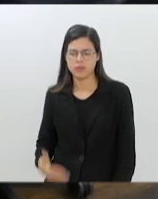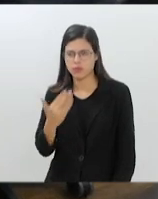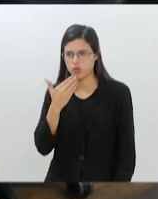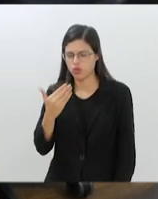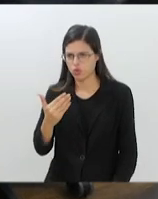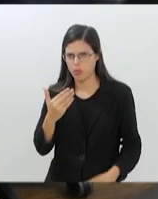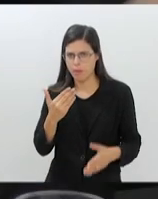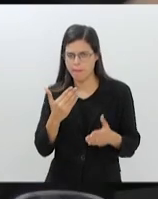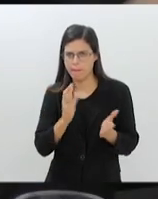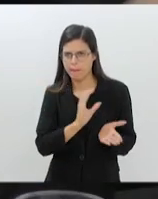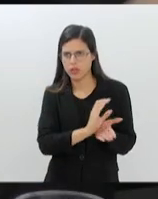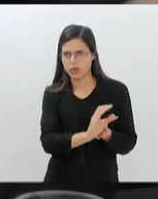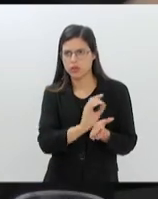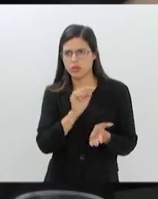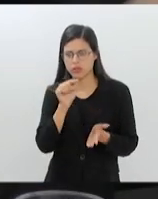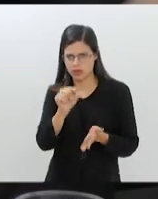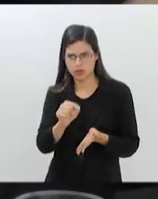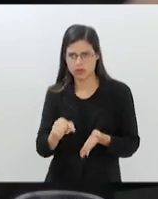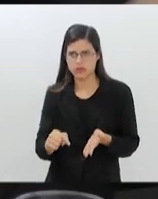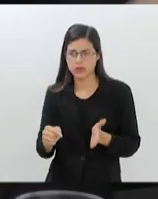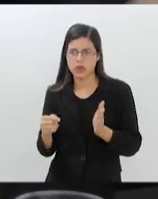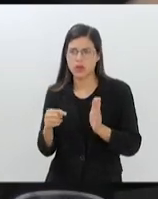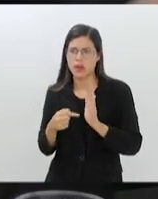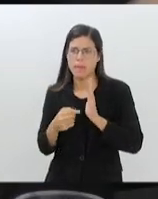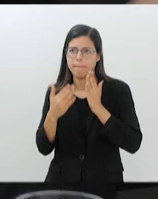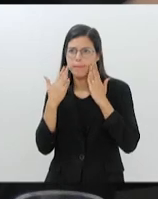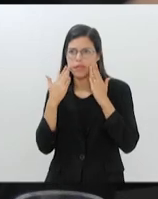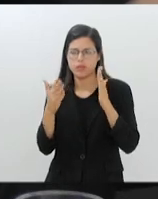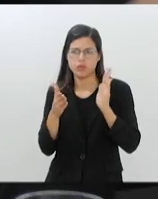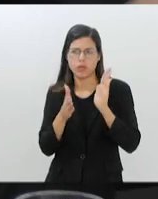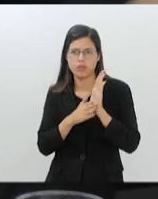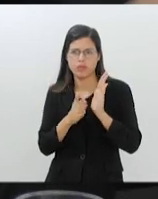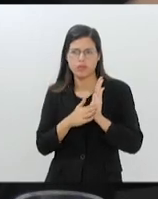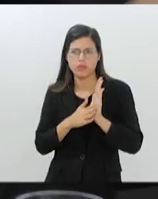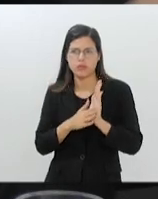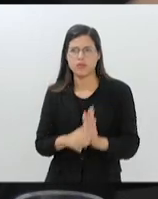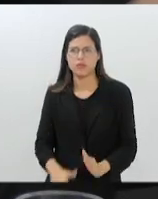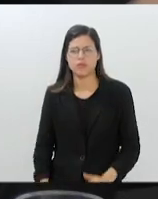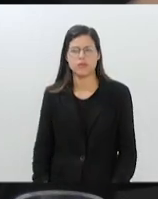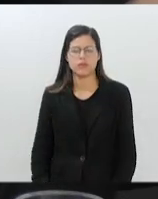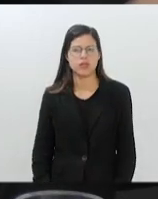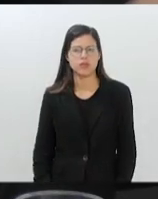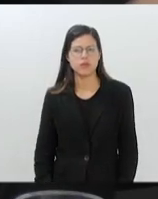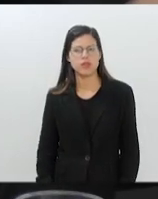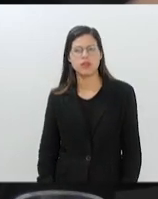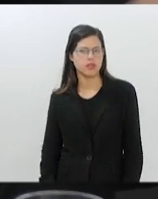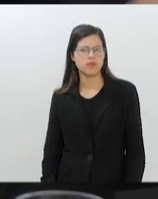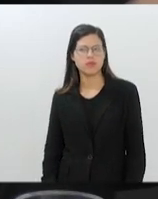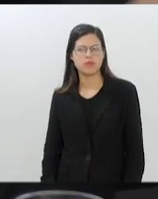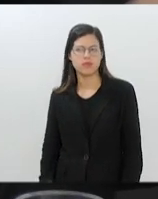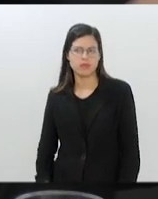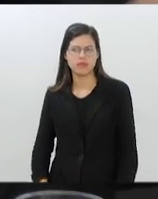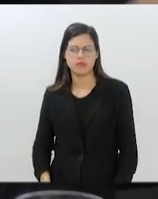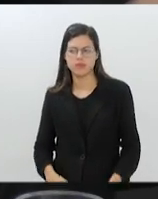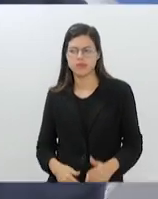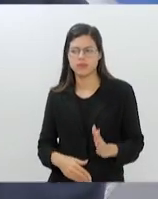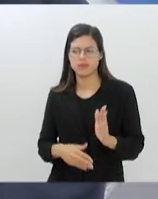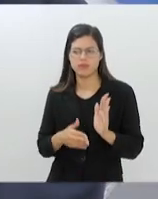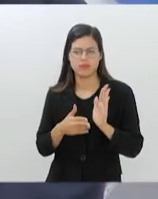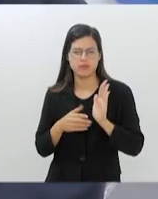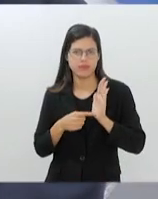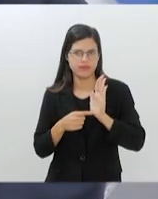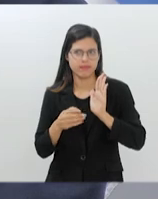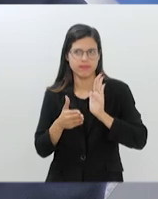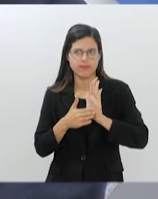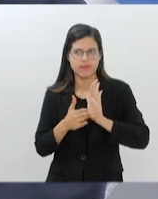não ele apresentou a proposta e foi foi autorizado na reunião de diretoria tá tem ata essas